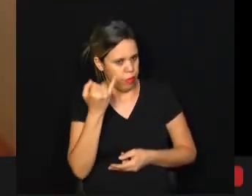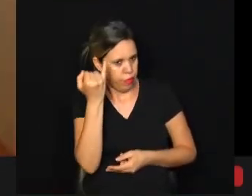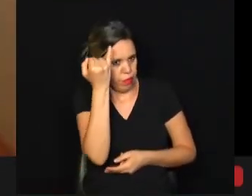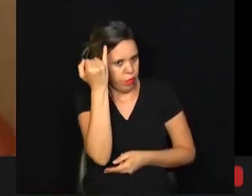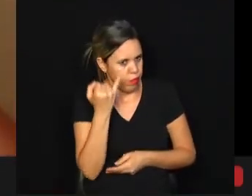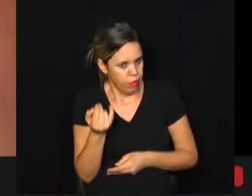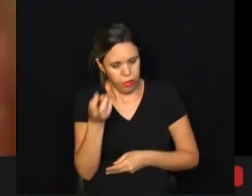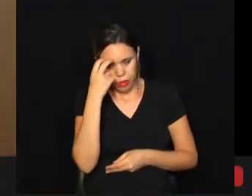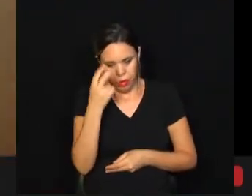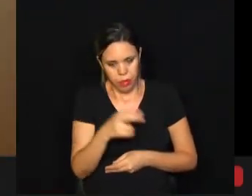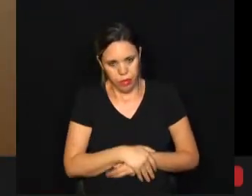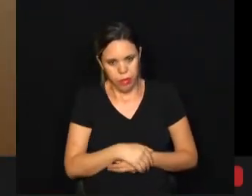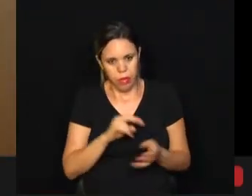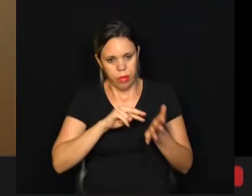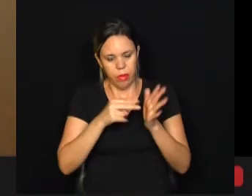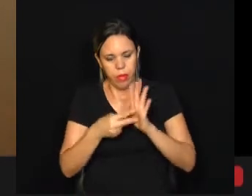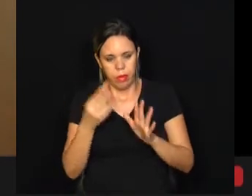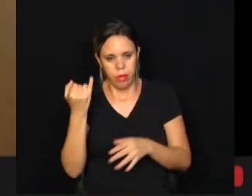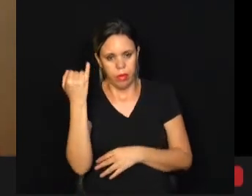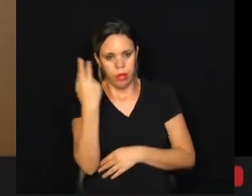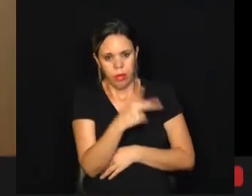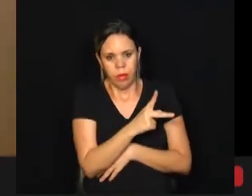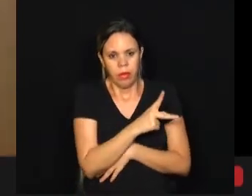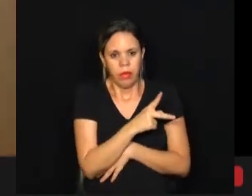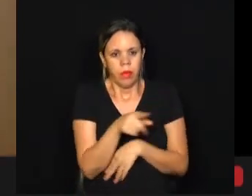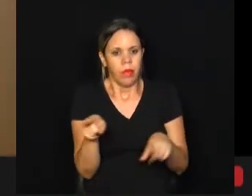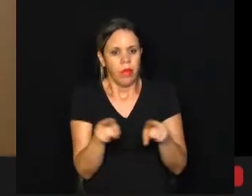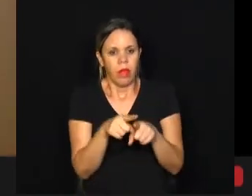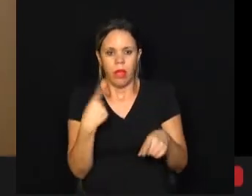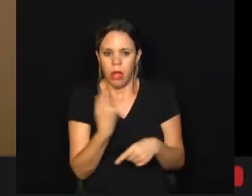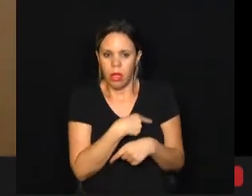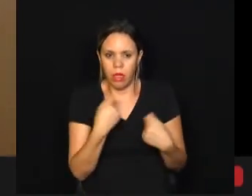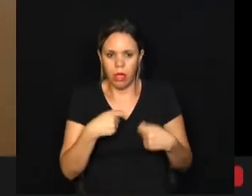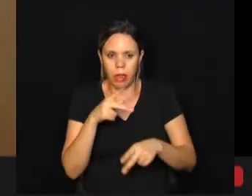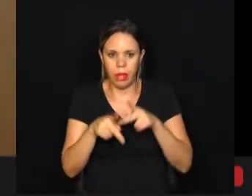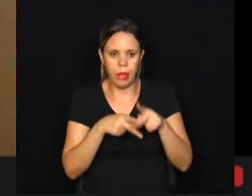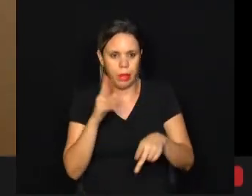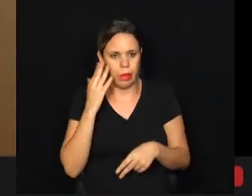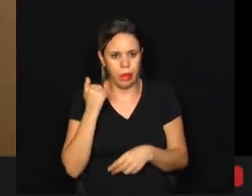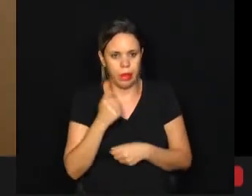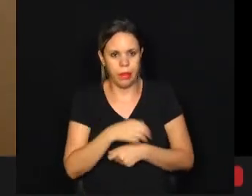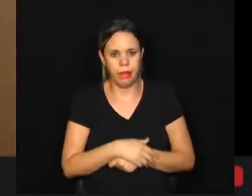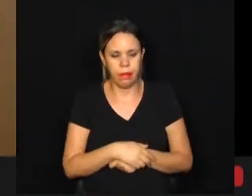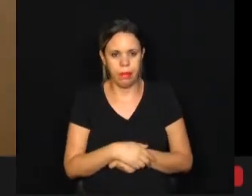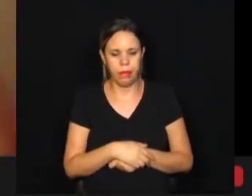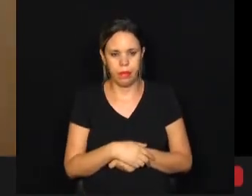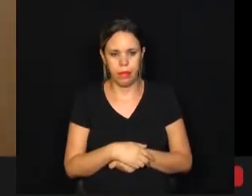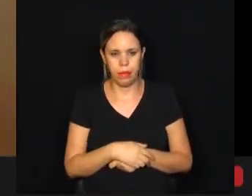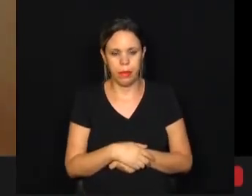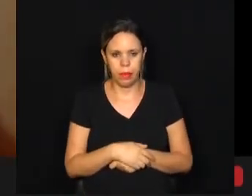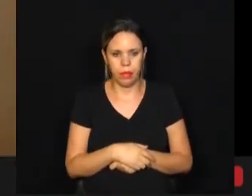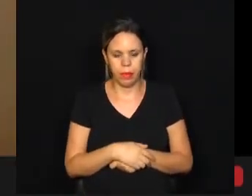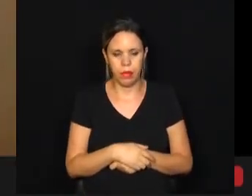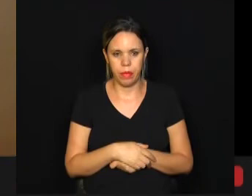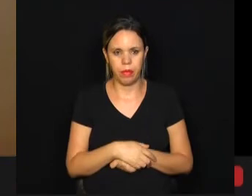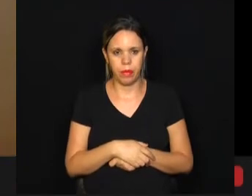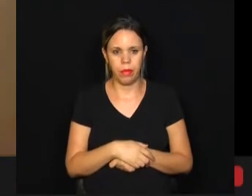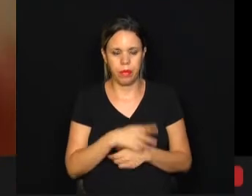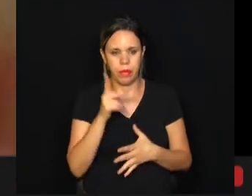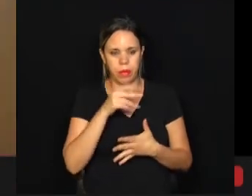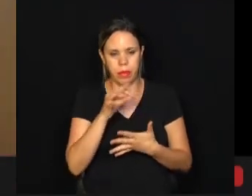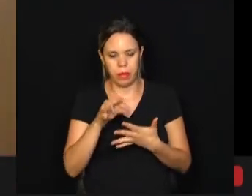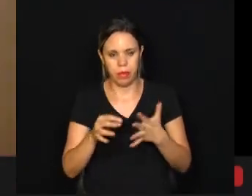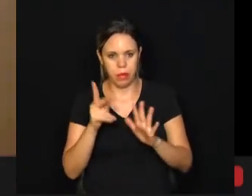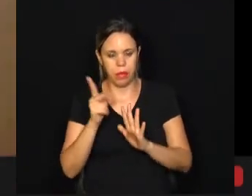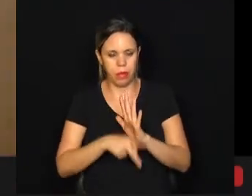da cultura, do significado dela. Mas, para isso, a gente precisa que as pessoas saibam. Né? Então, são esses projetos